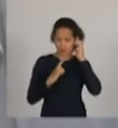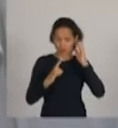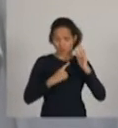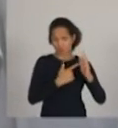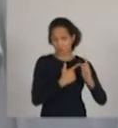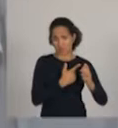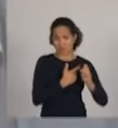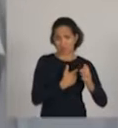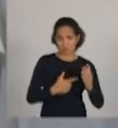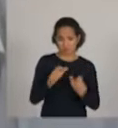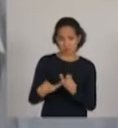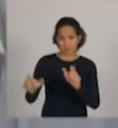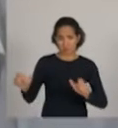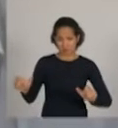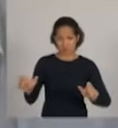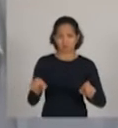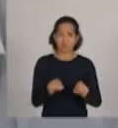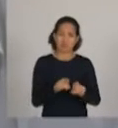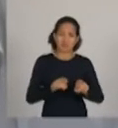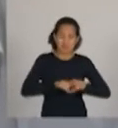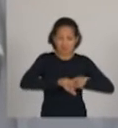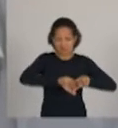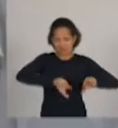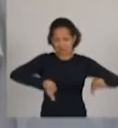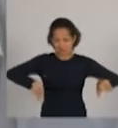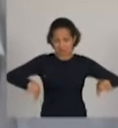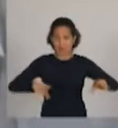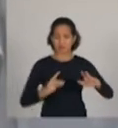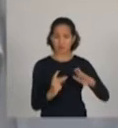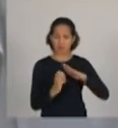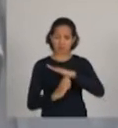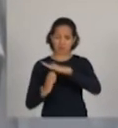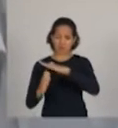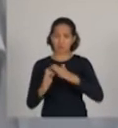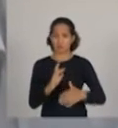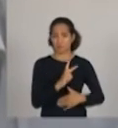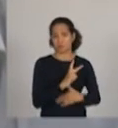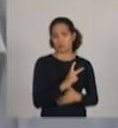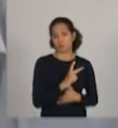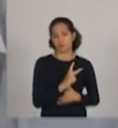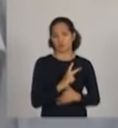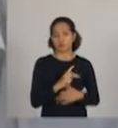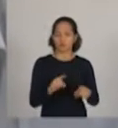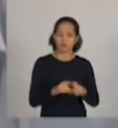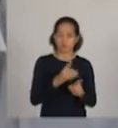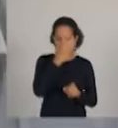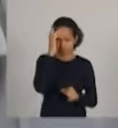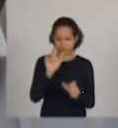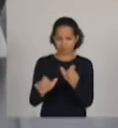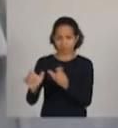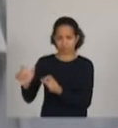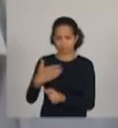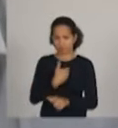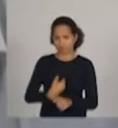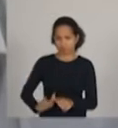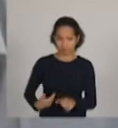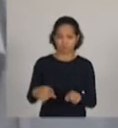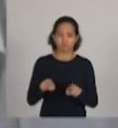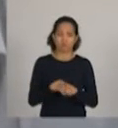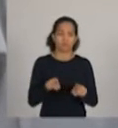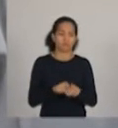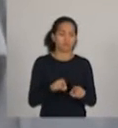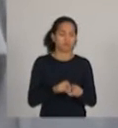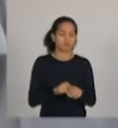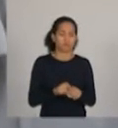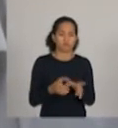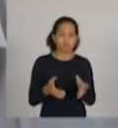públicos, vínculos entre entidades licitantes privadas e ou agentes públicos, dispensa